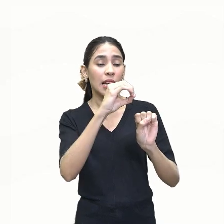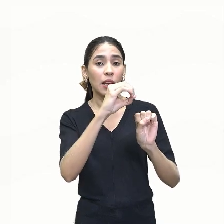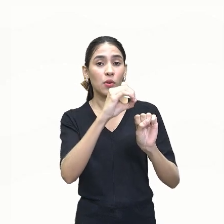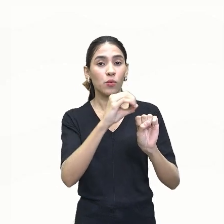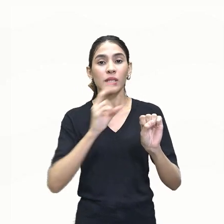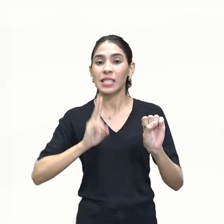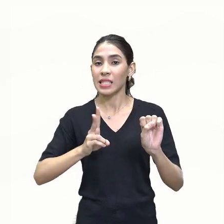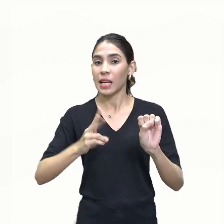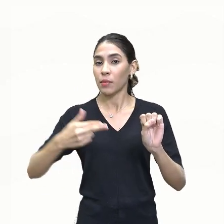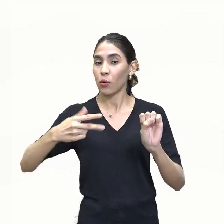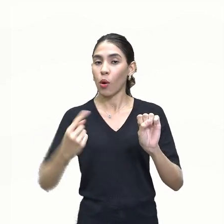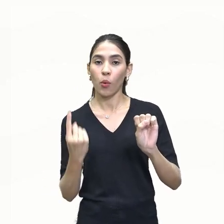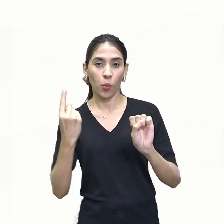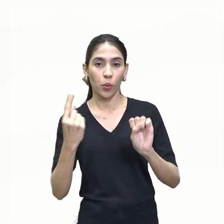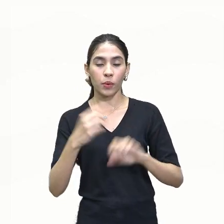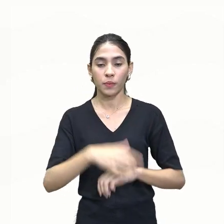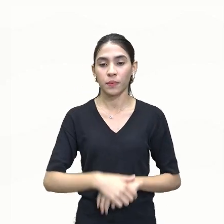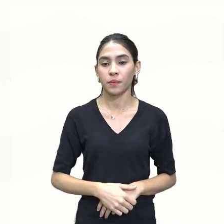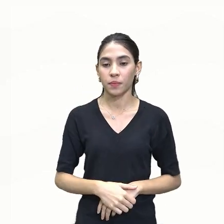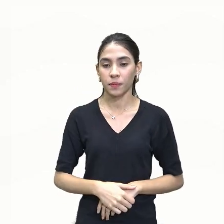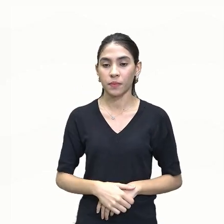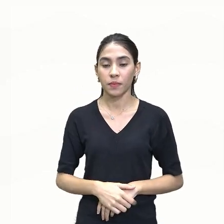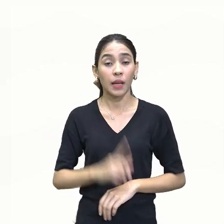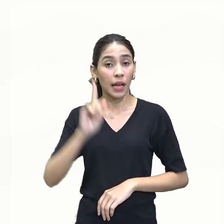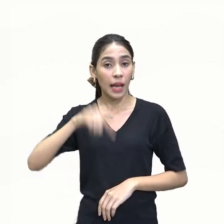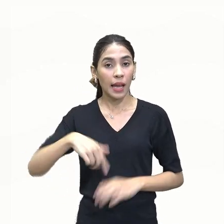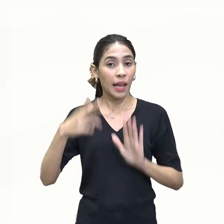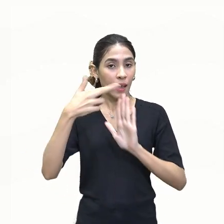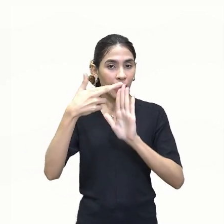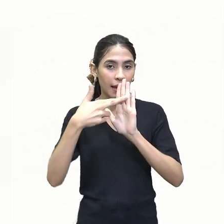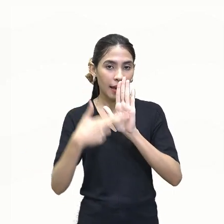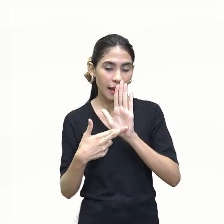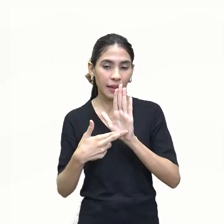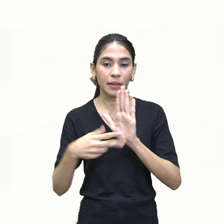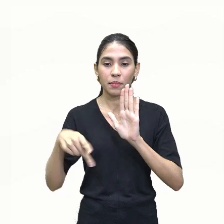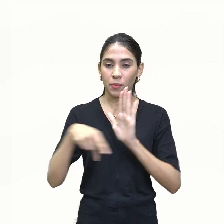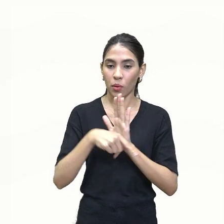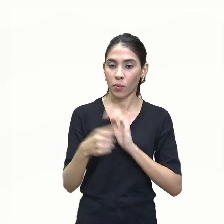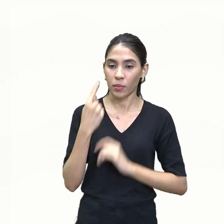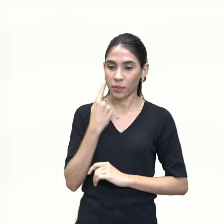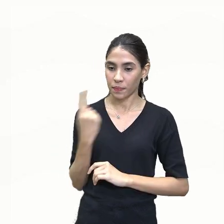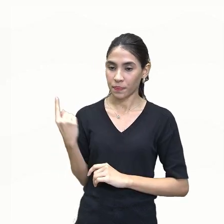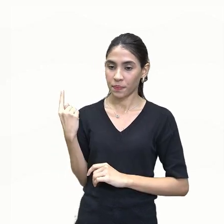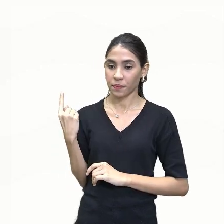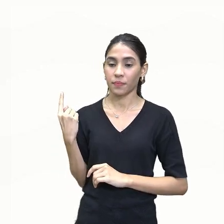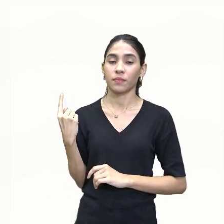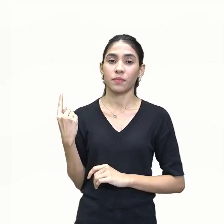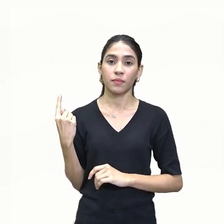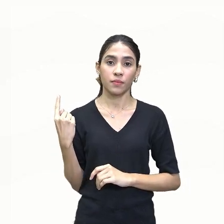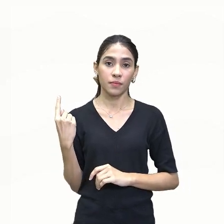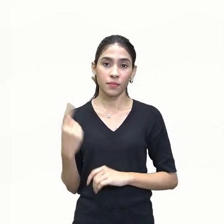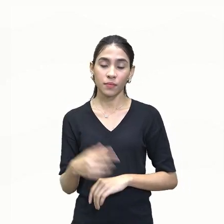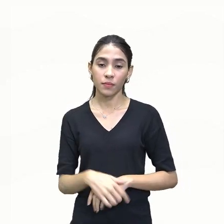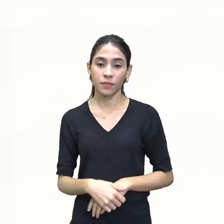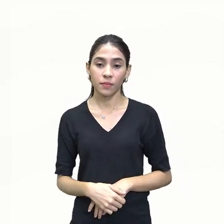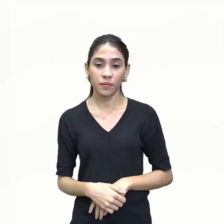temos aí essa restrição, tá ok? Essa é a condição de existência do logaritmo, tá? Da forma algébrica